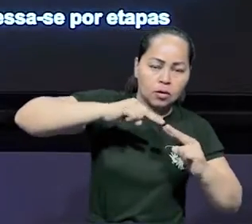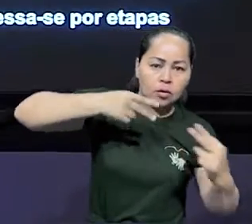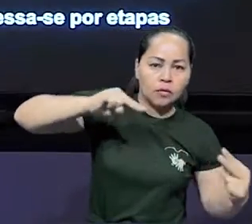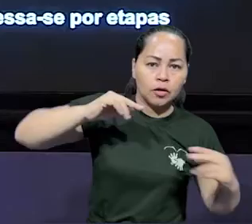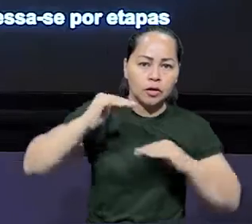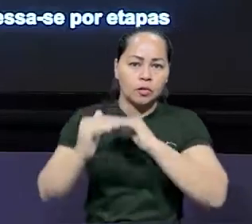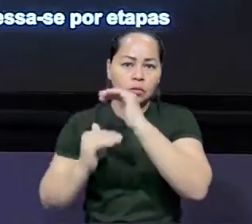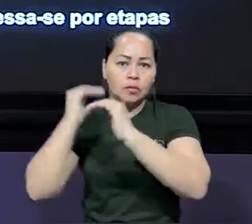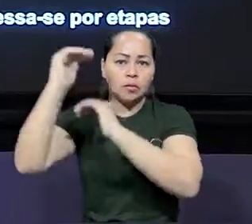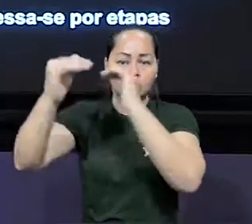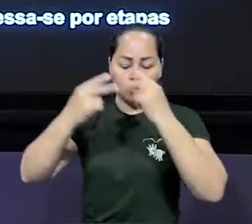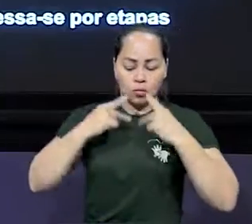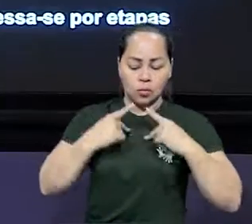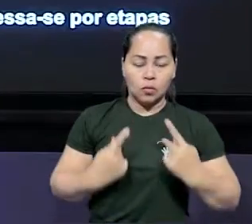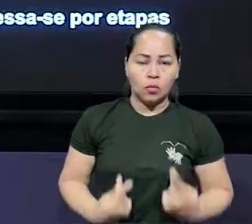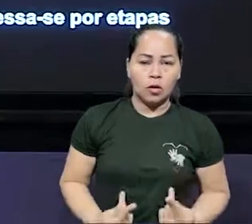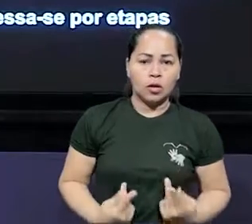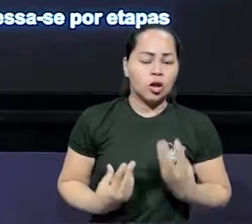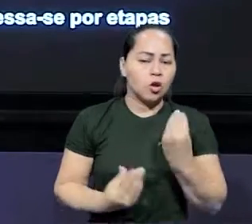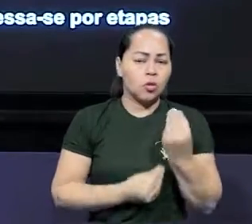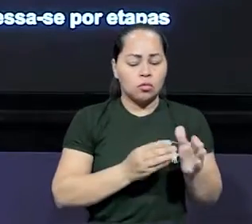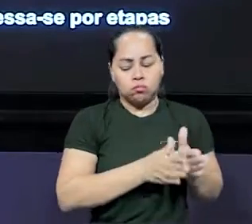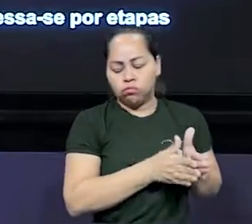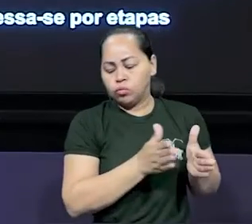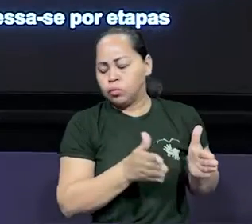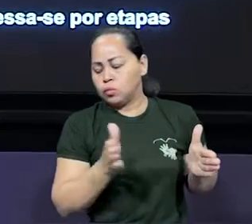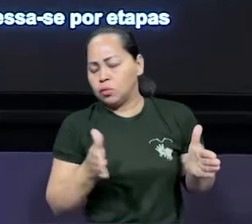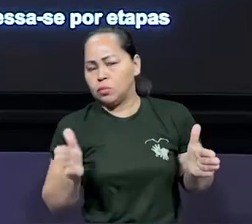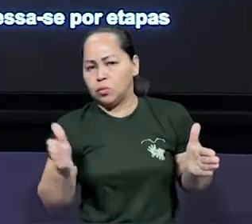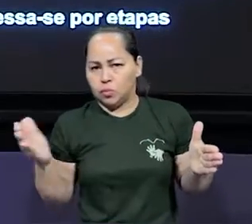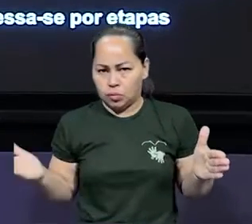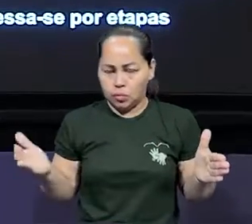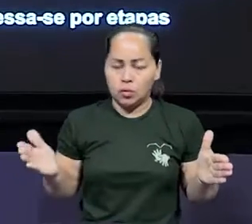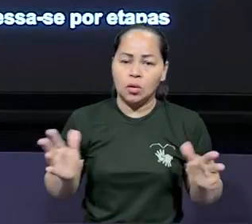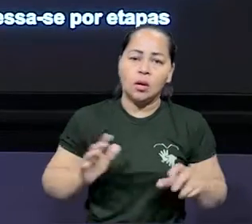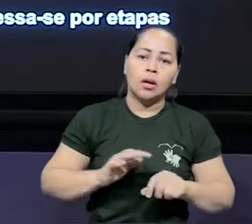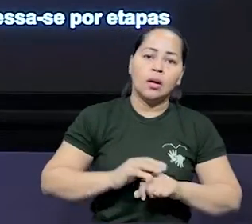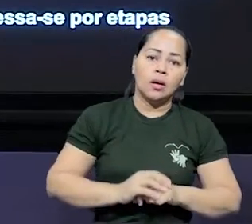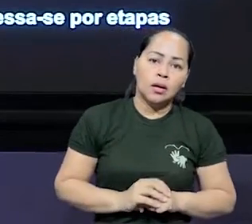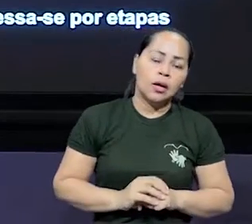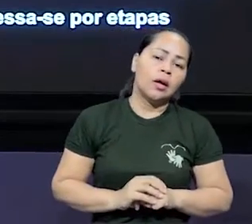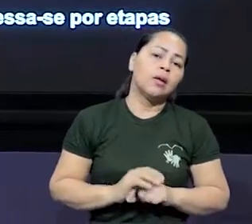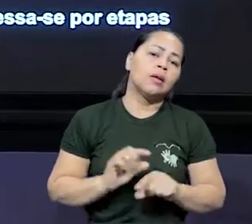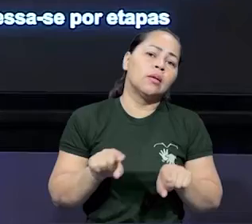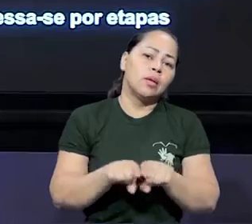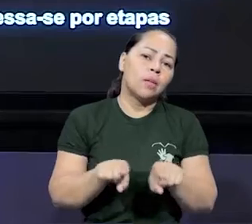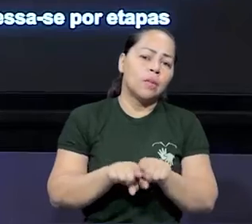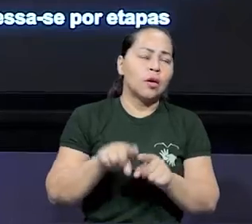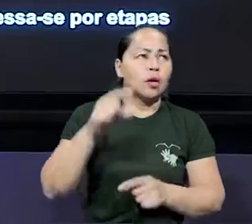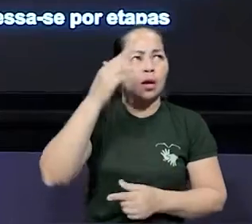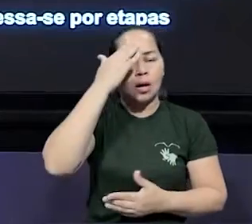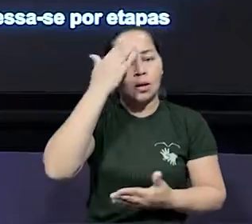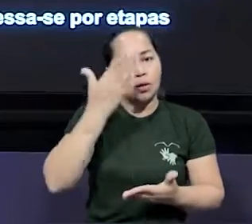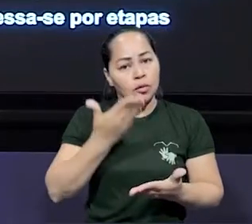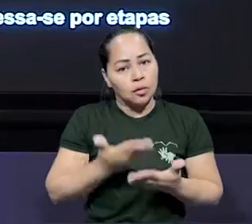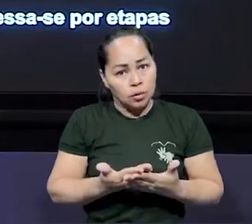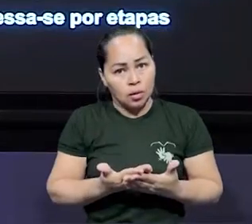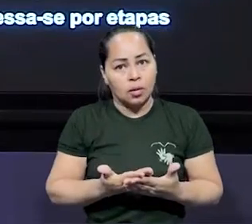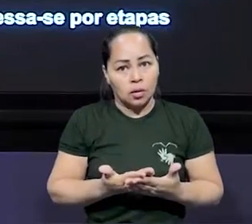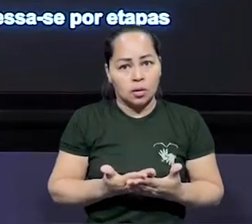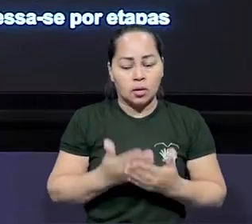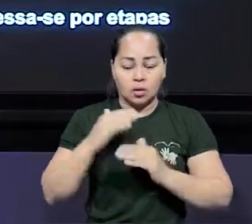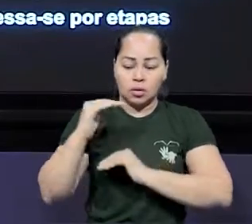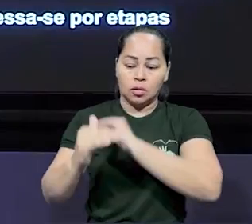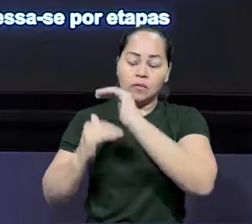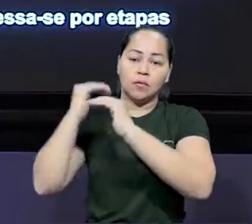do desenvolvimento e como é que isso se processa. Ele considera que o conhecimento é construído por meio